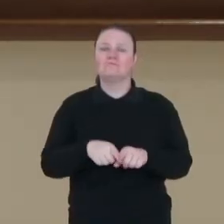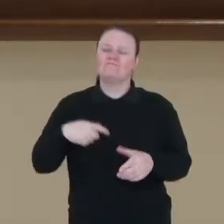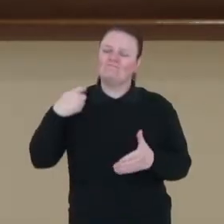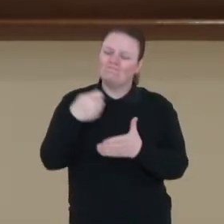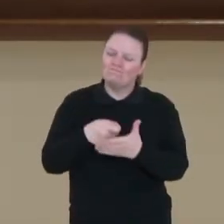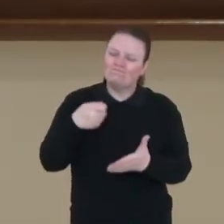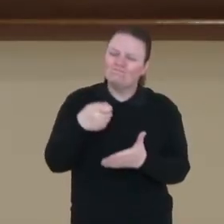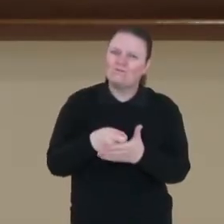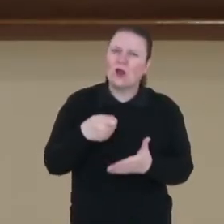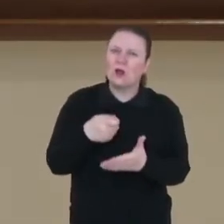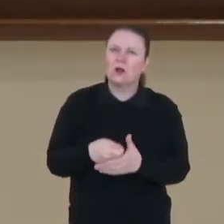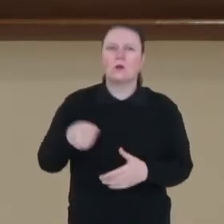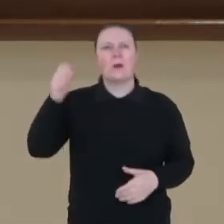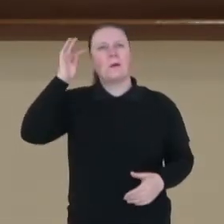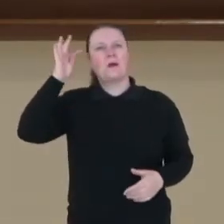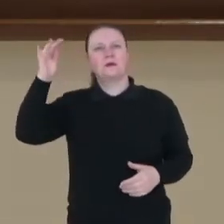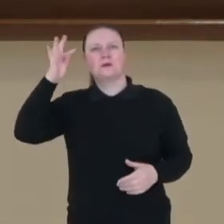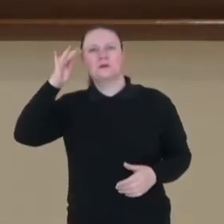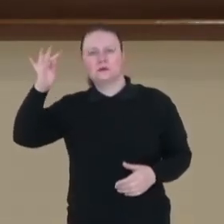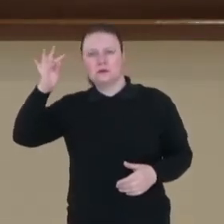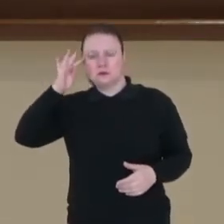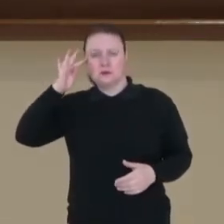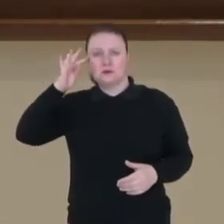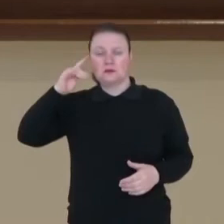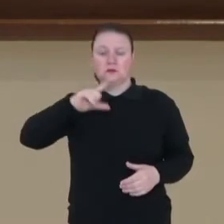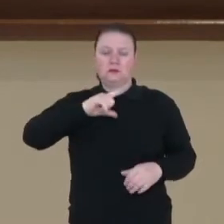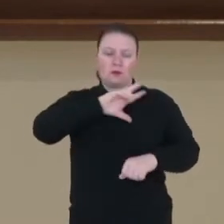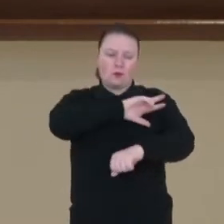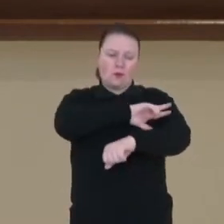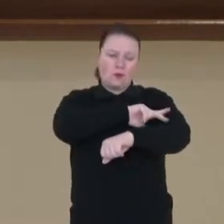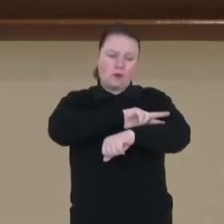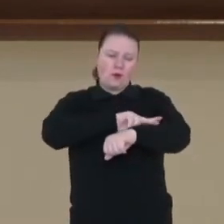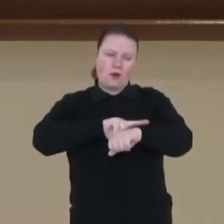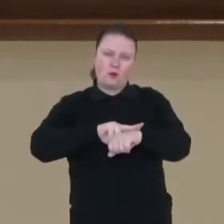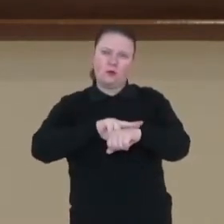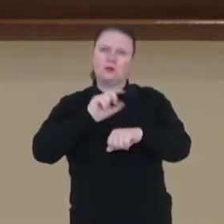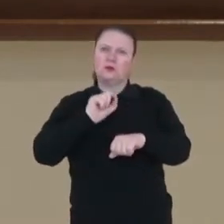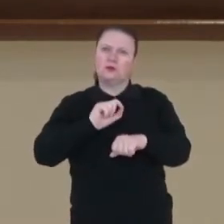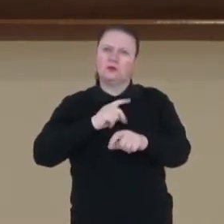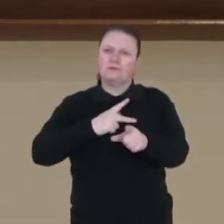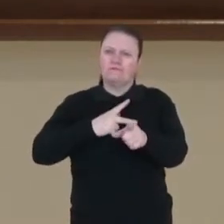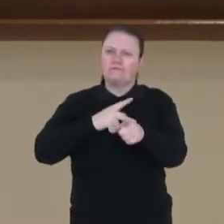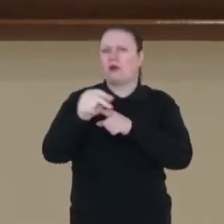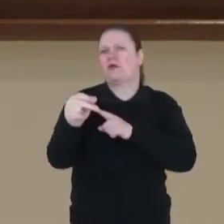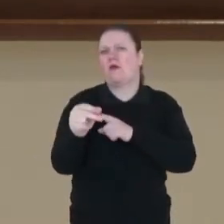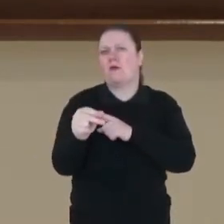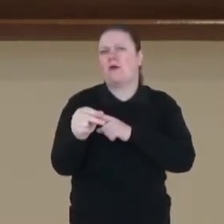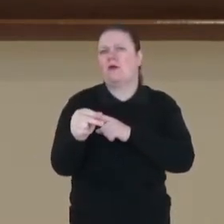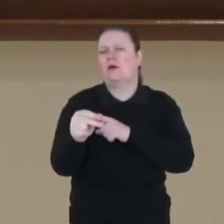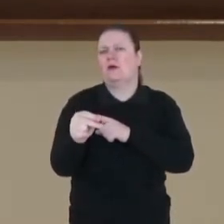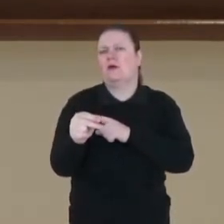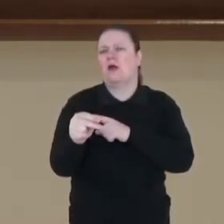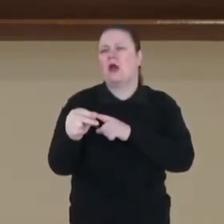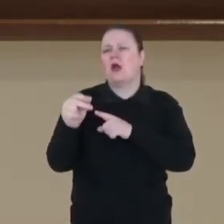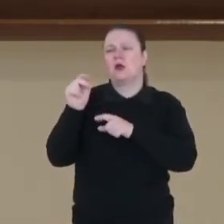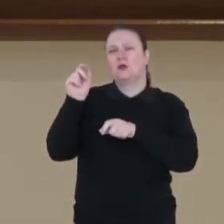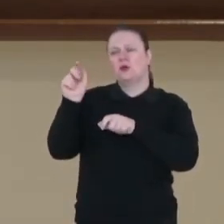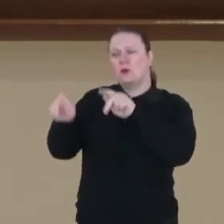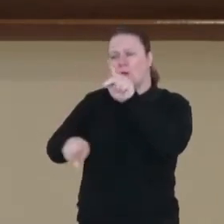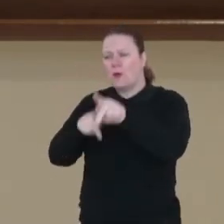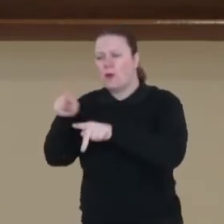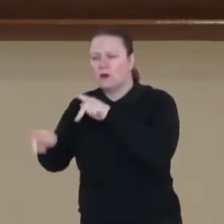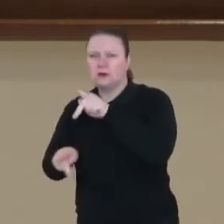Então, segundo essa teoria, eles diziam que, então, nesse processo evolutivo, Quem conseguiu triunfar foram